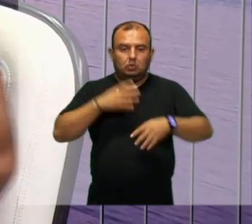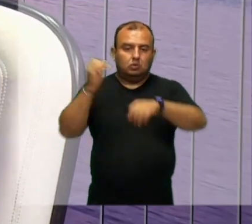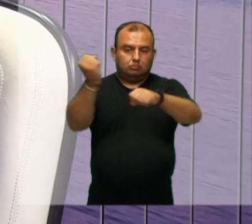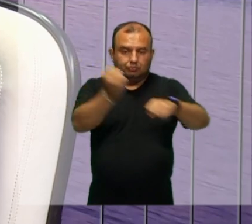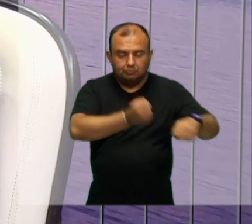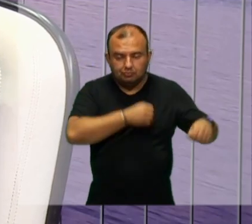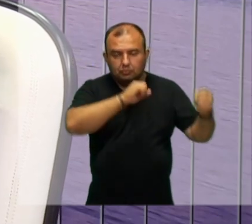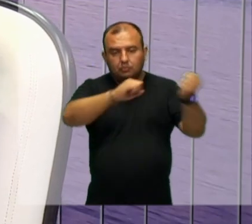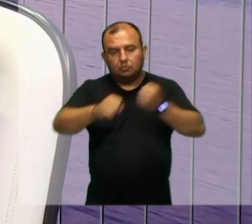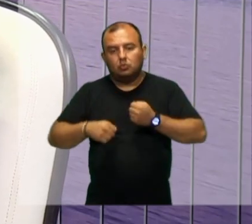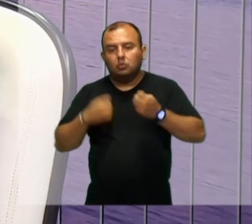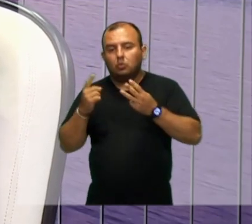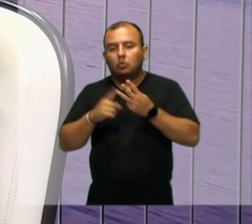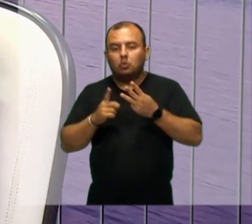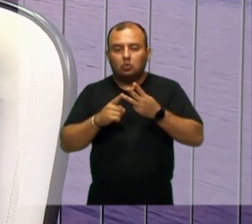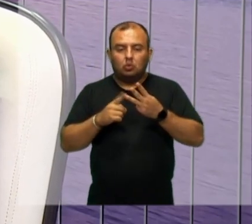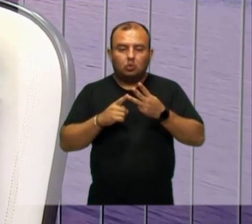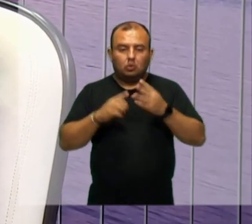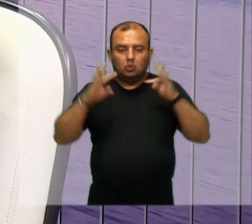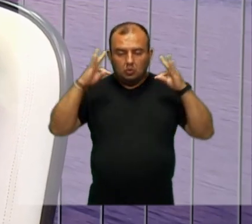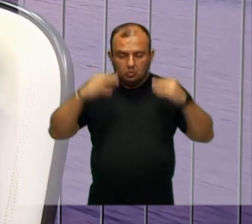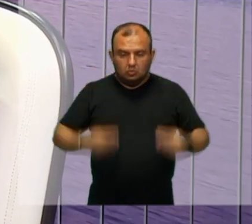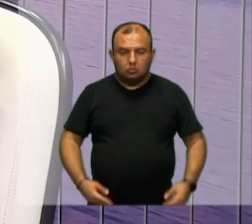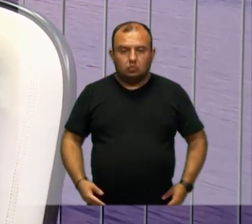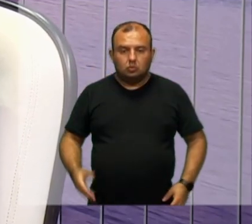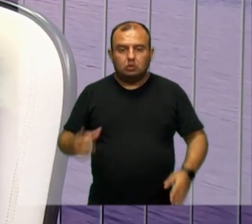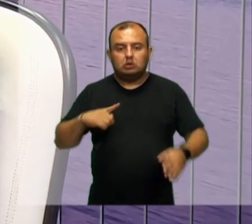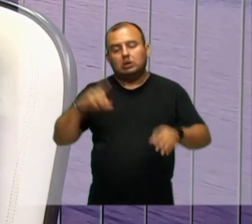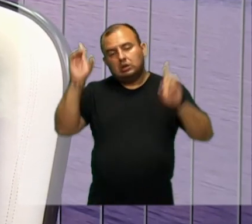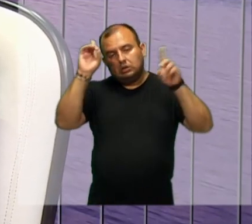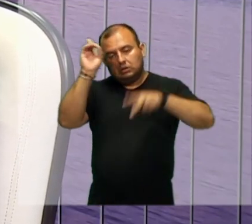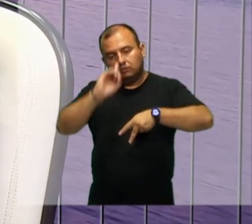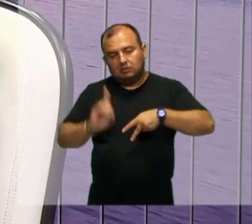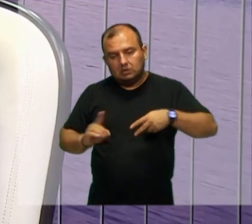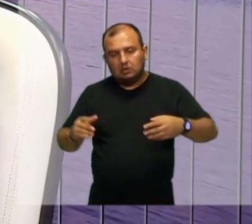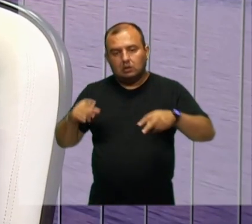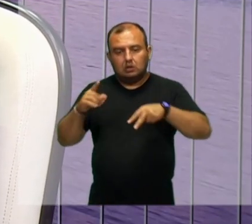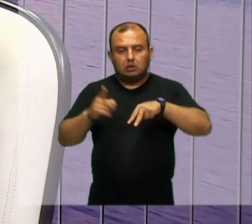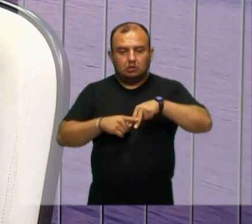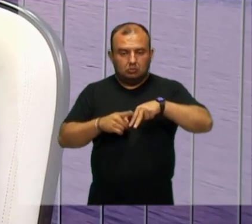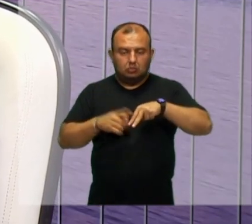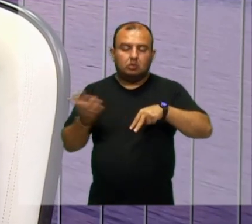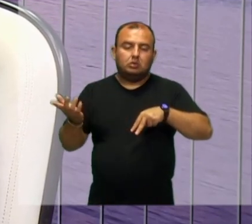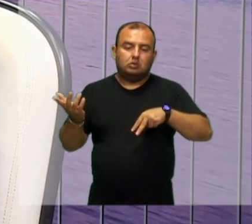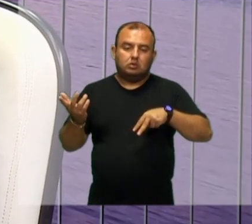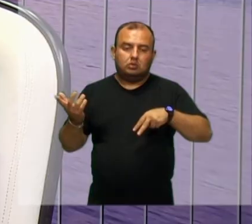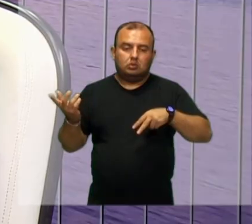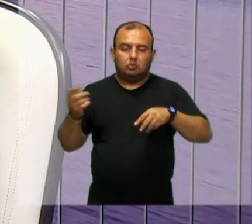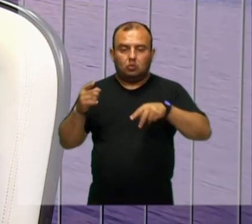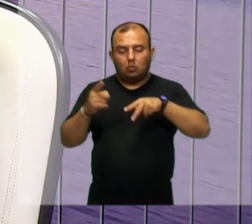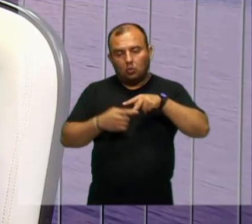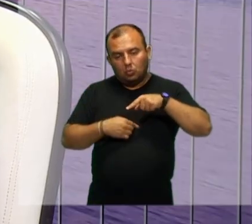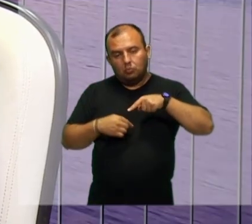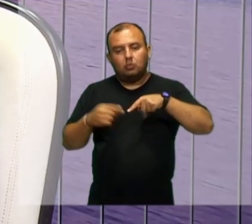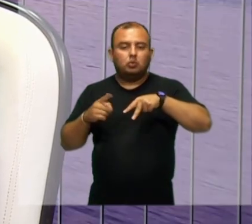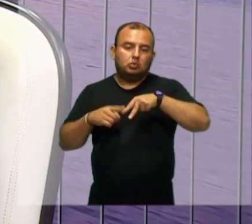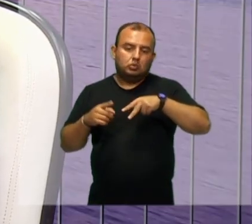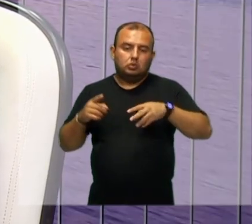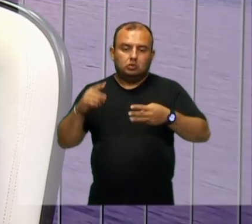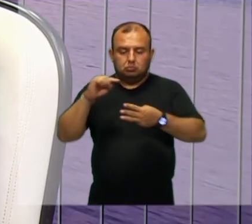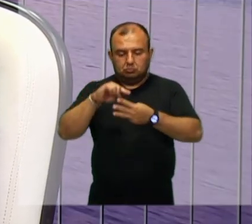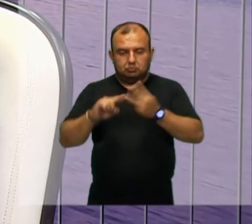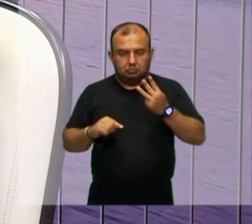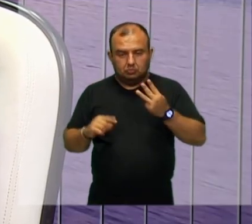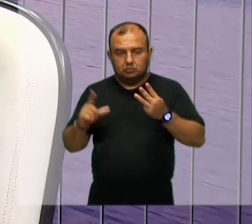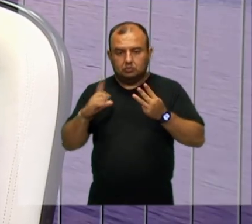remar, atletas que usam todo o corpo, mas tem alguma deficiência nas pernas, né? Uma ou as 2 pernas. Então, nessa